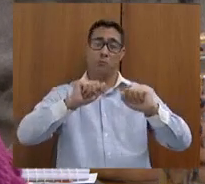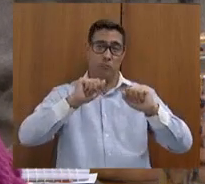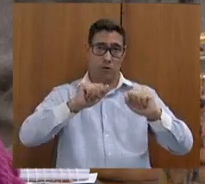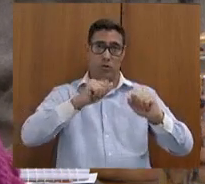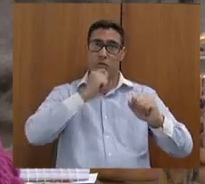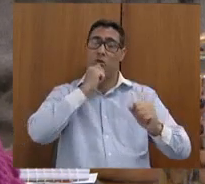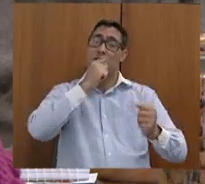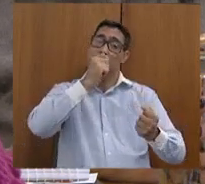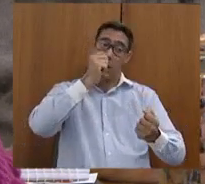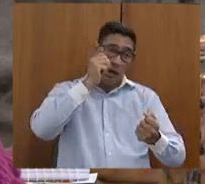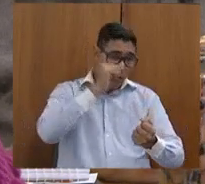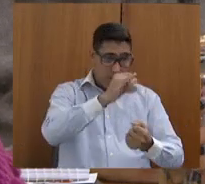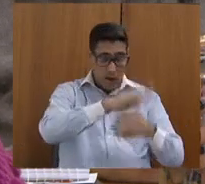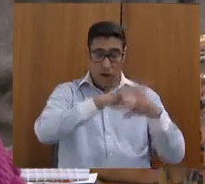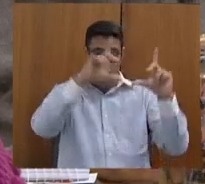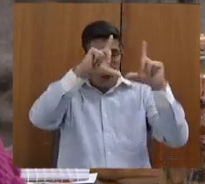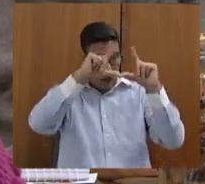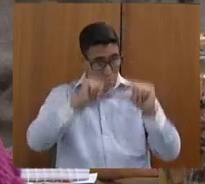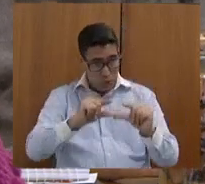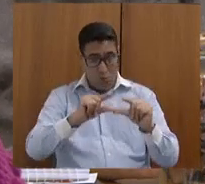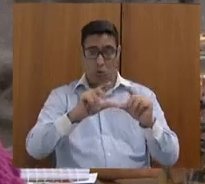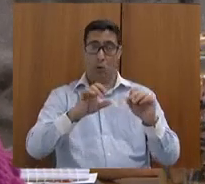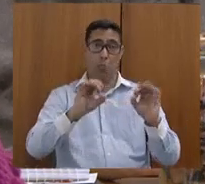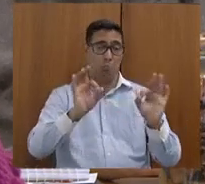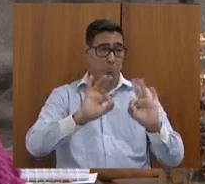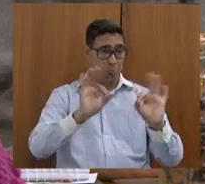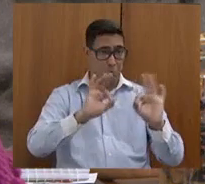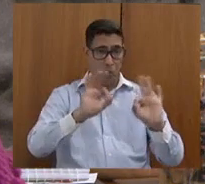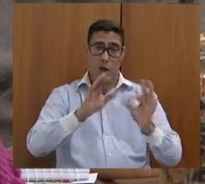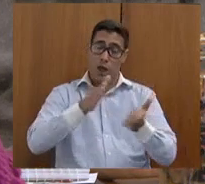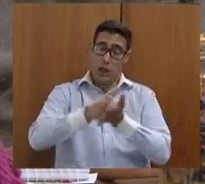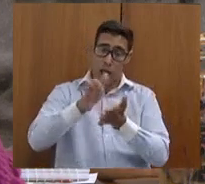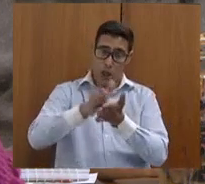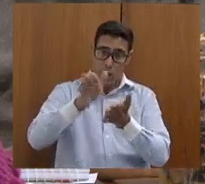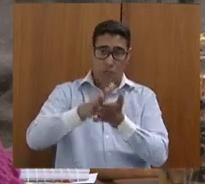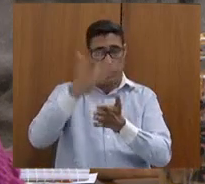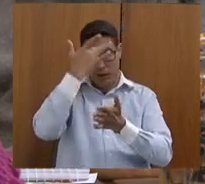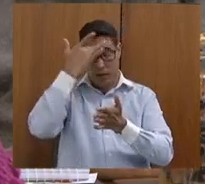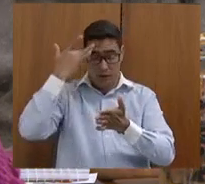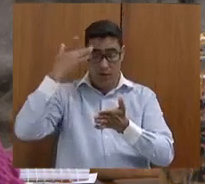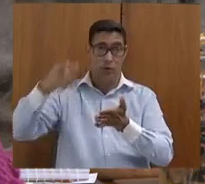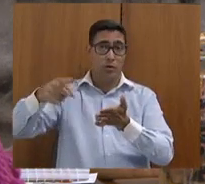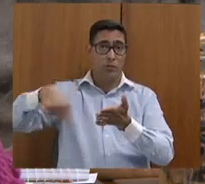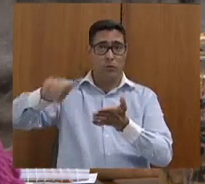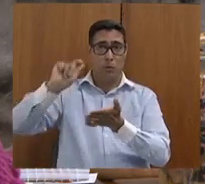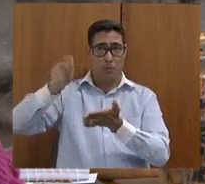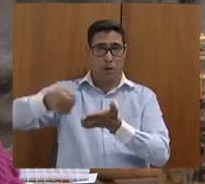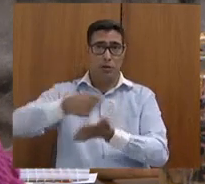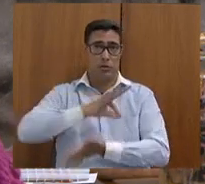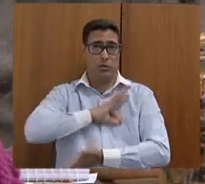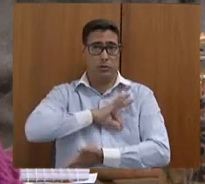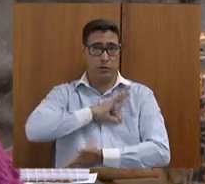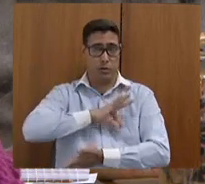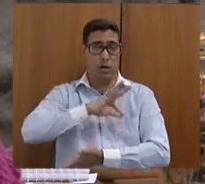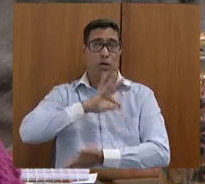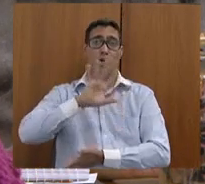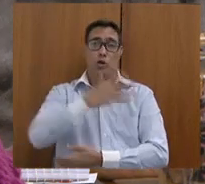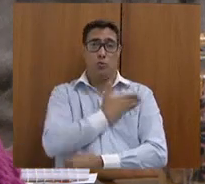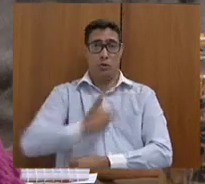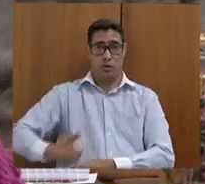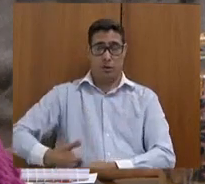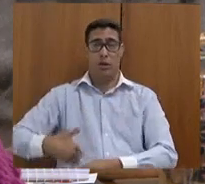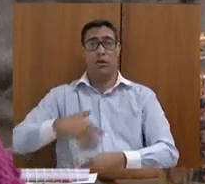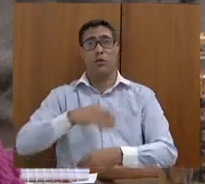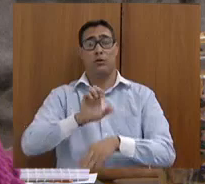não havendo redução na razão entre a despesa total de pessoal e na receita corrente líquida o estado